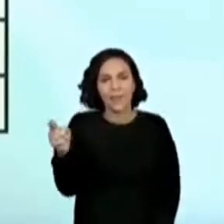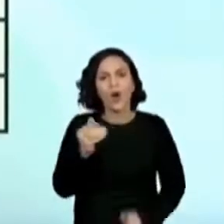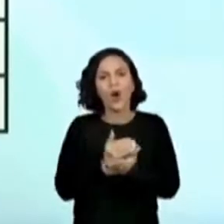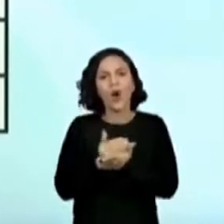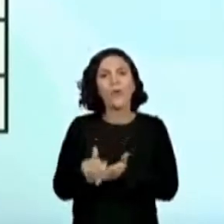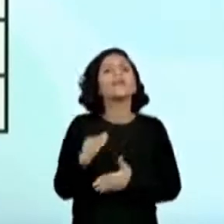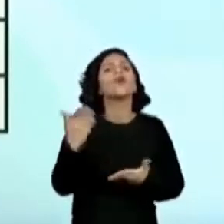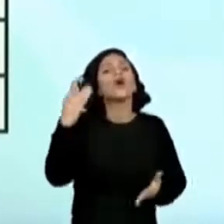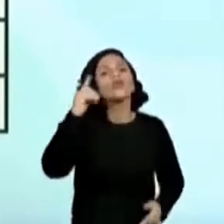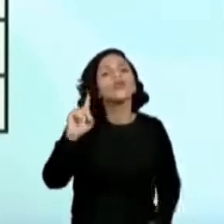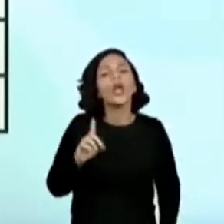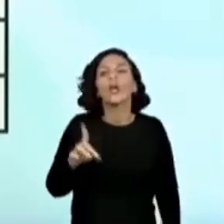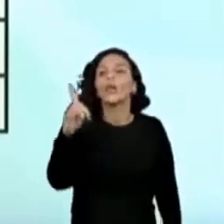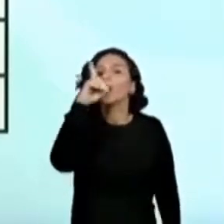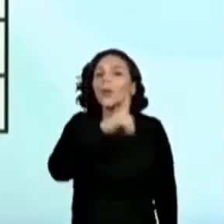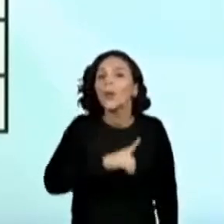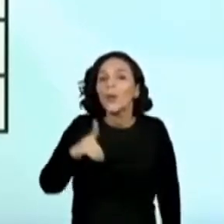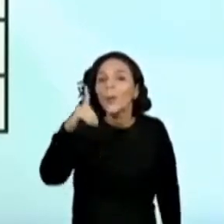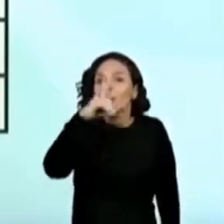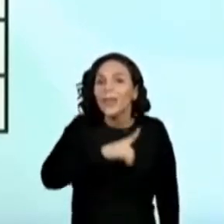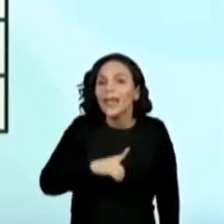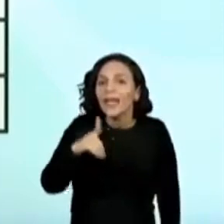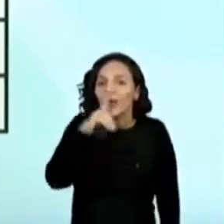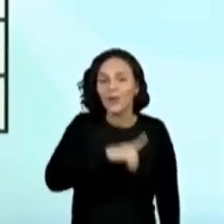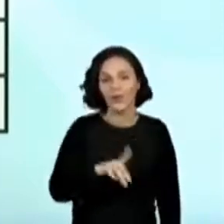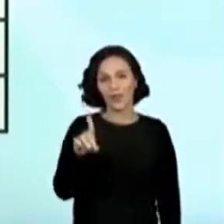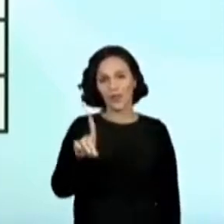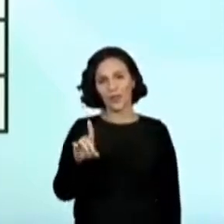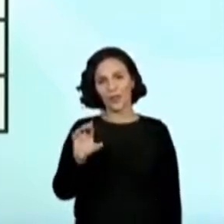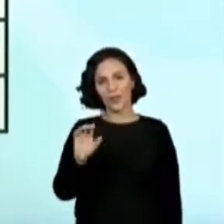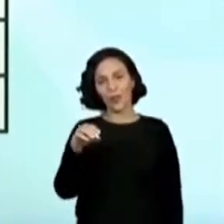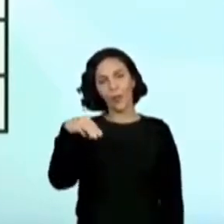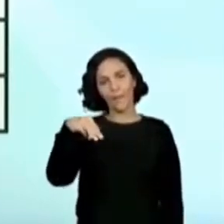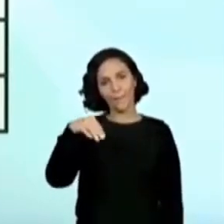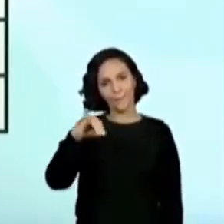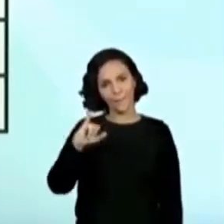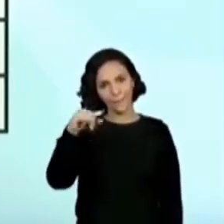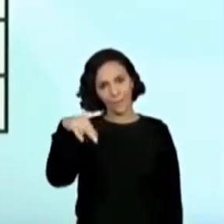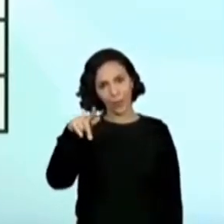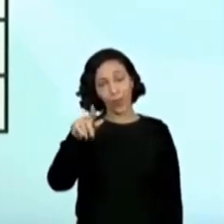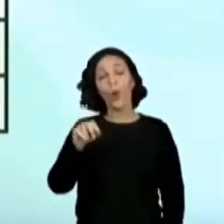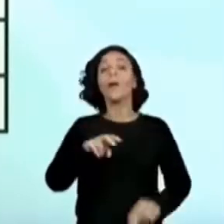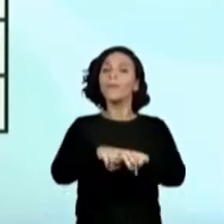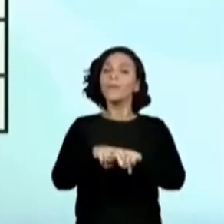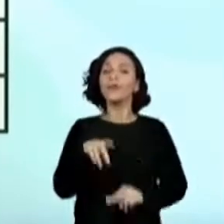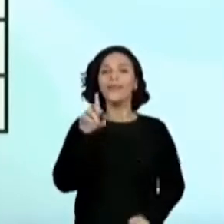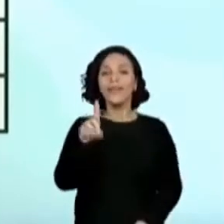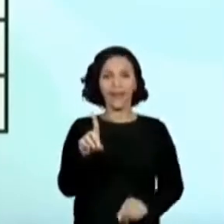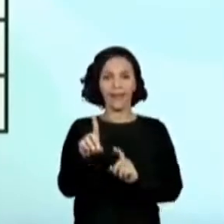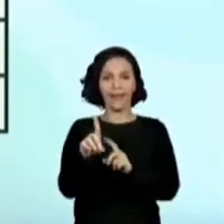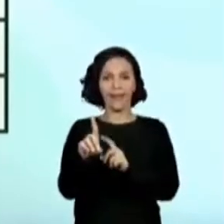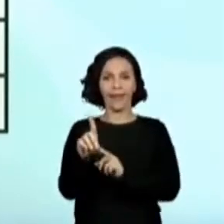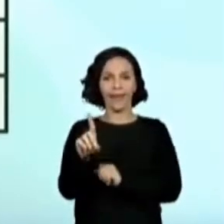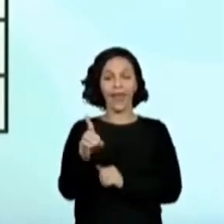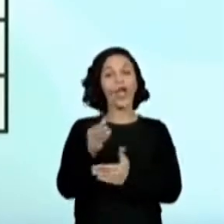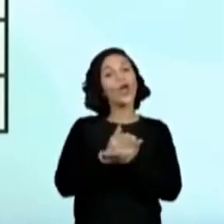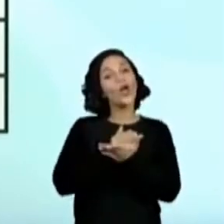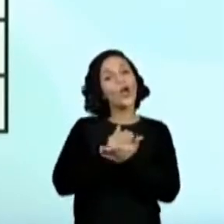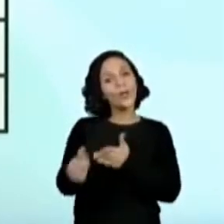começa no domingo. Então, este D aqui está representando o